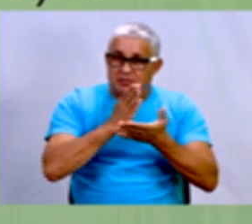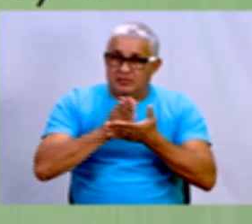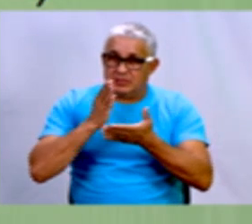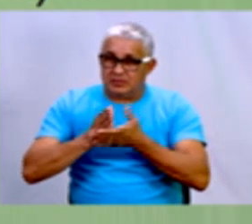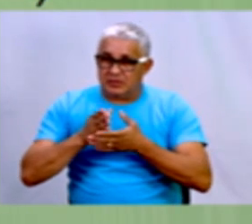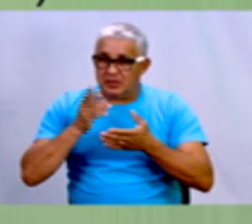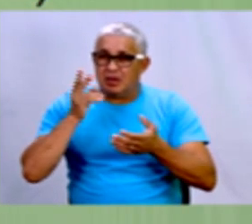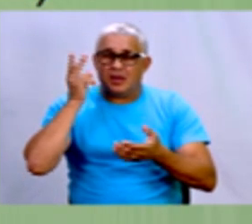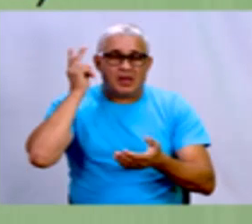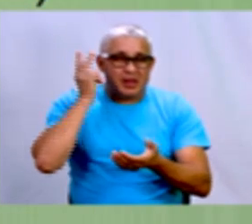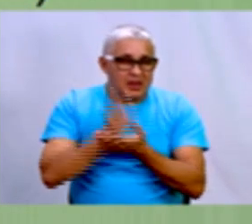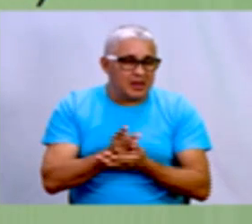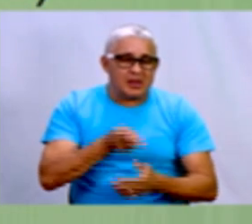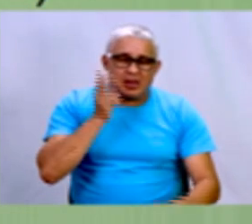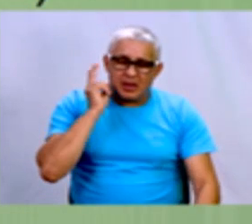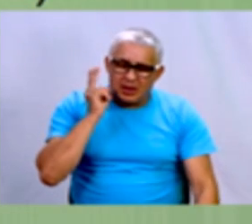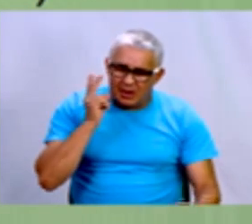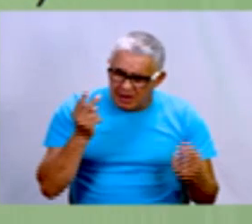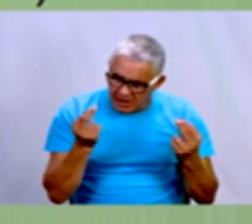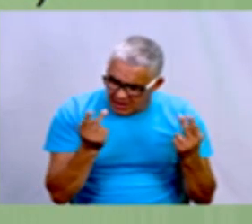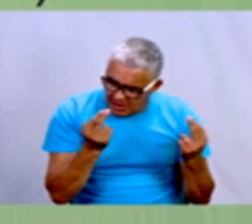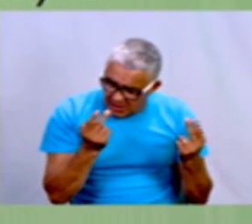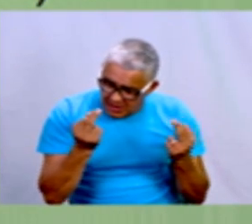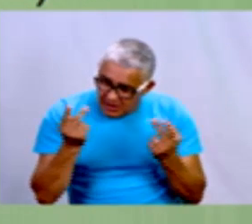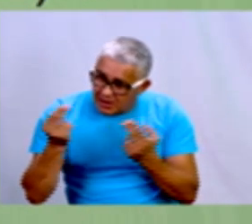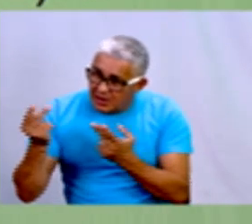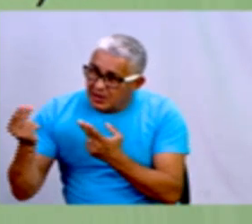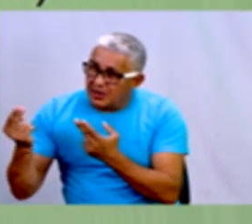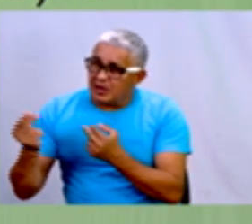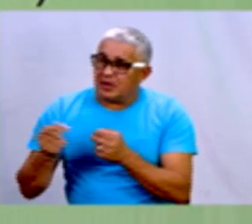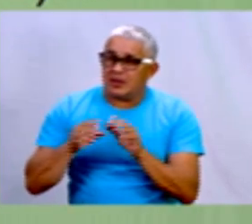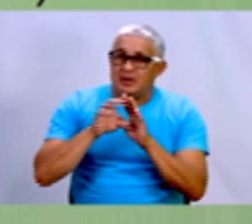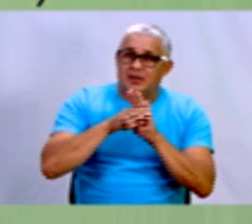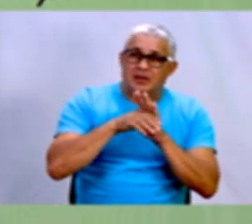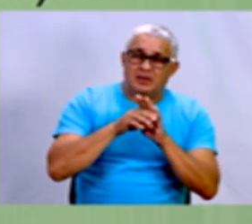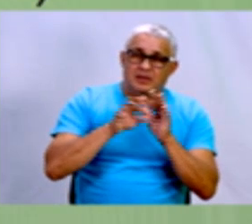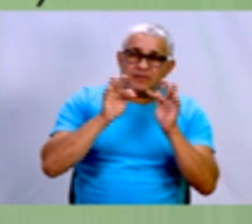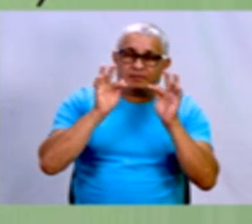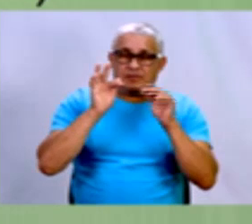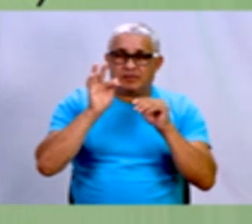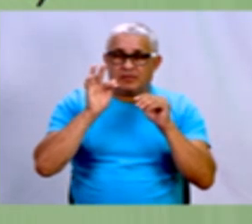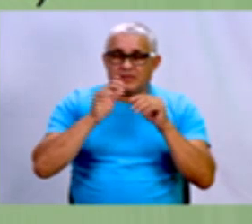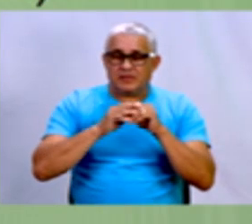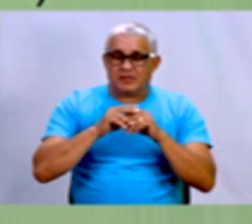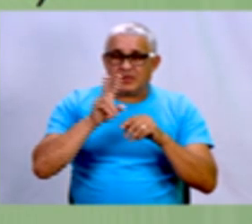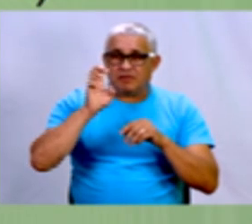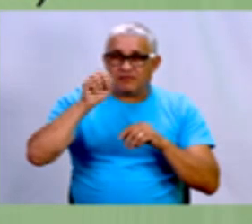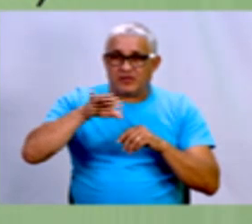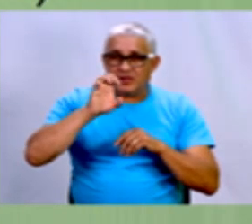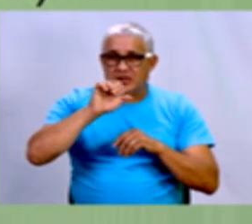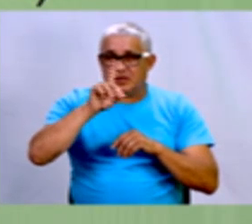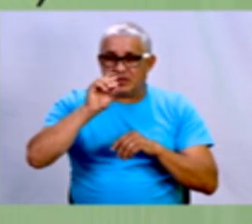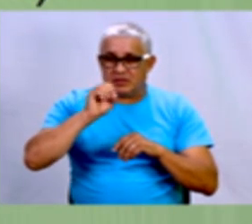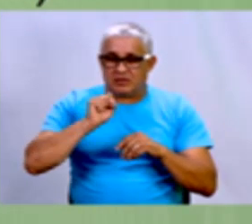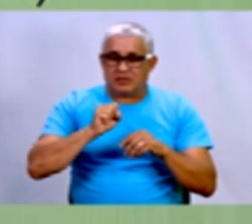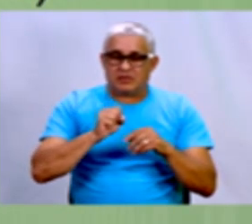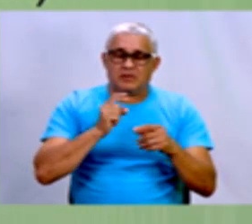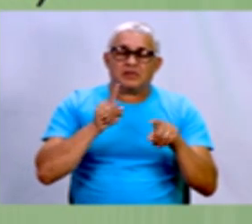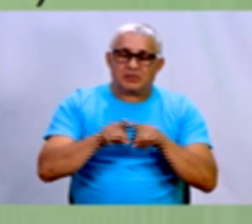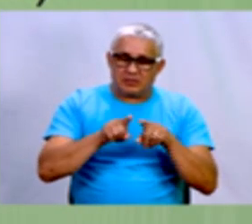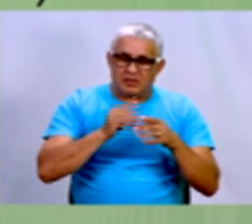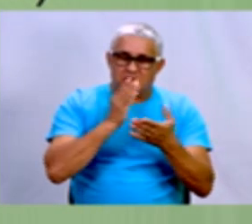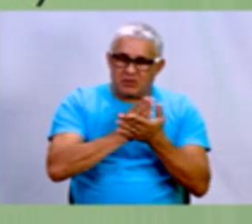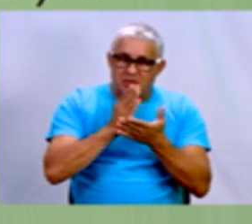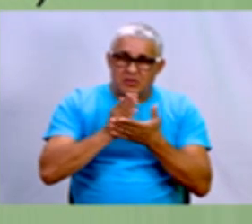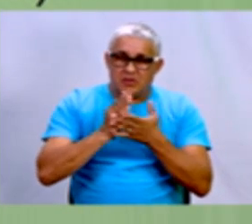iguais e sucessivas, dentro do conceito de termos vencidos, em que o valor de cada prestação é composto por